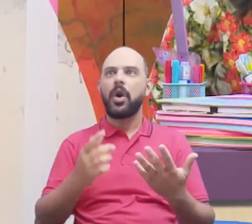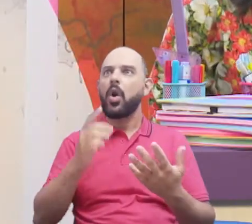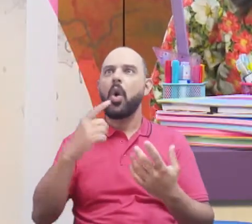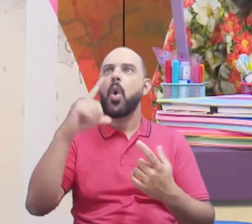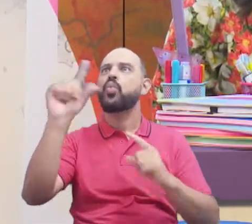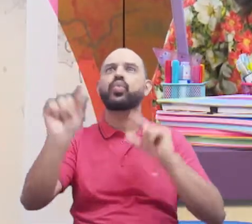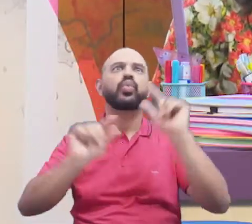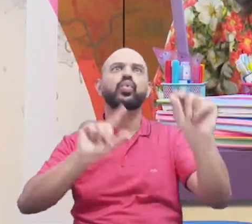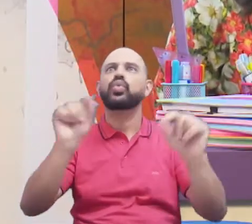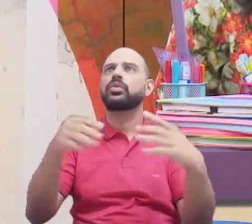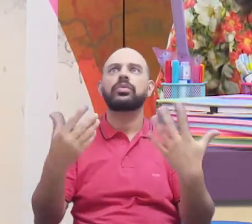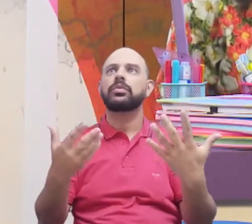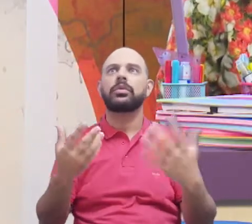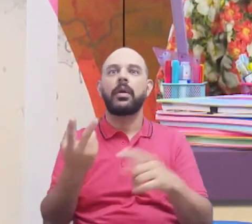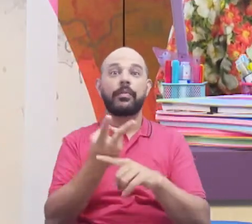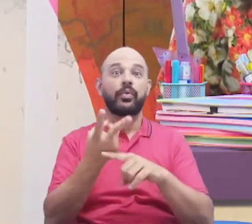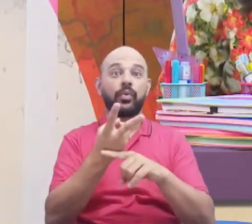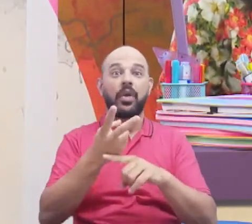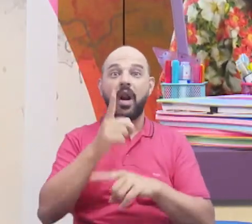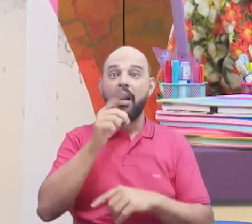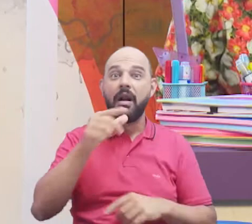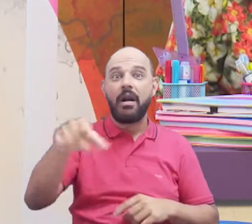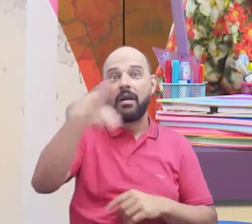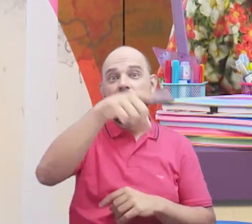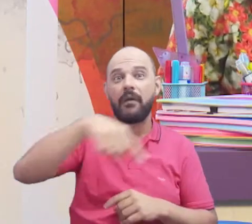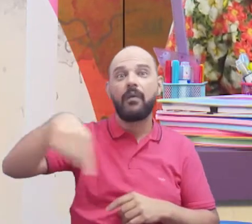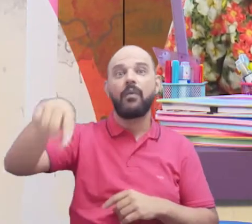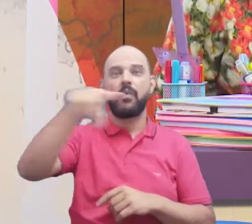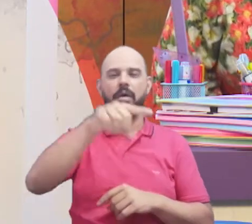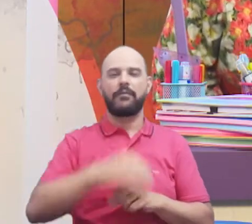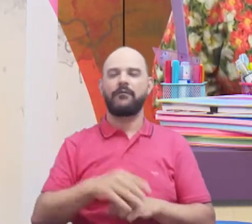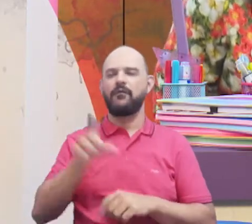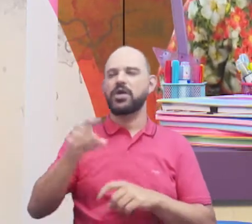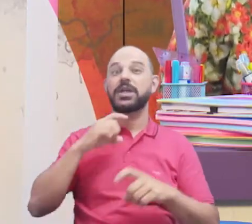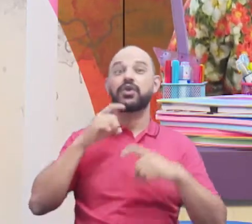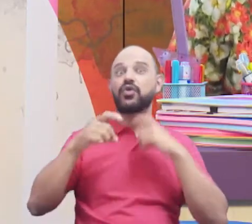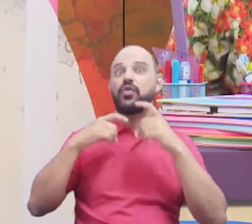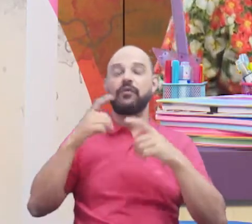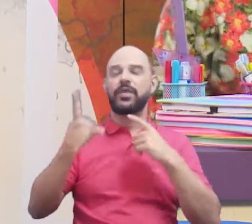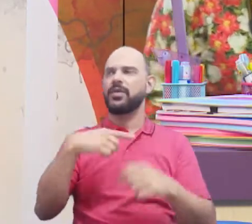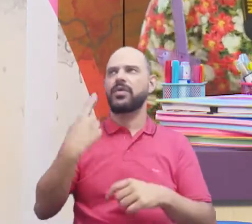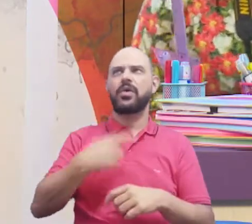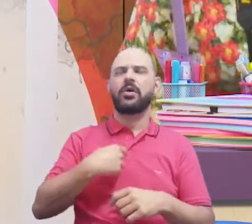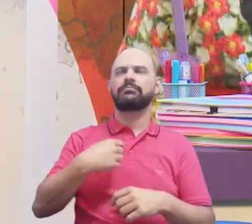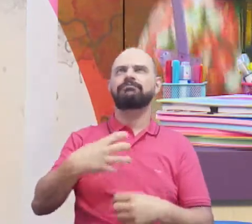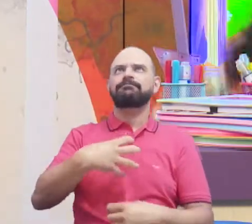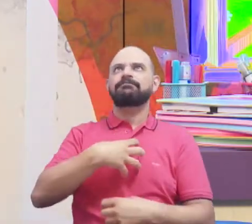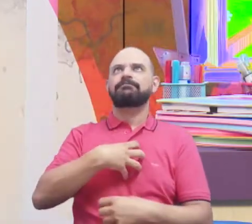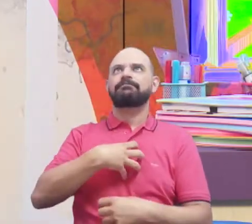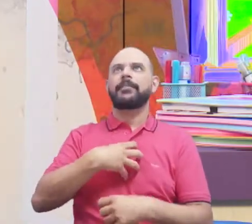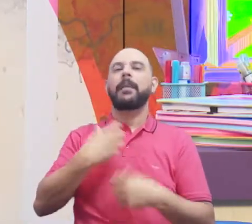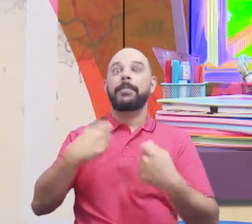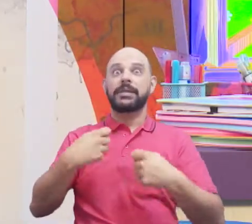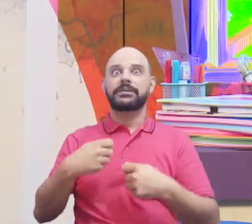Procurar uma lagoa quadrada, Gláucia! A sua dúvida inspirou a gente a buscar novos desafios.